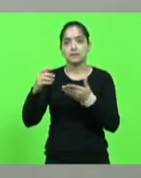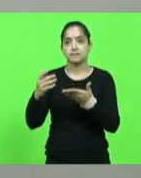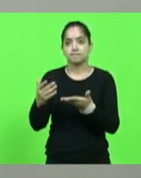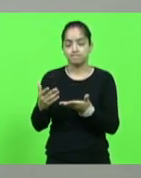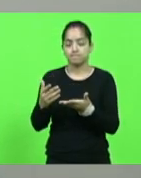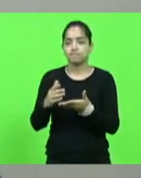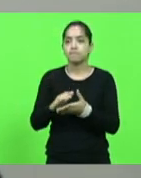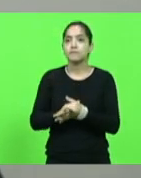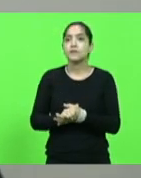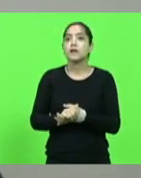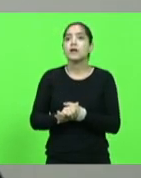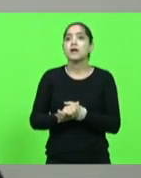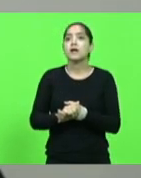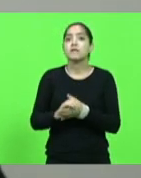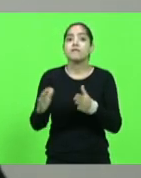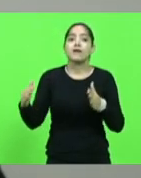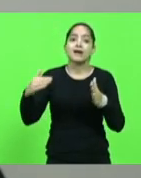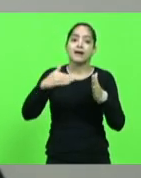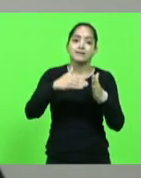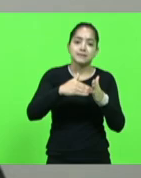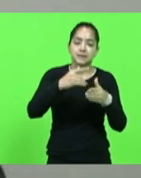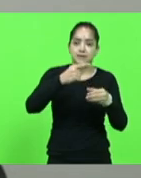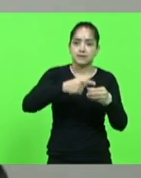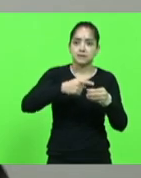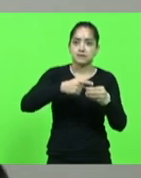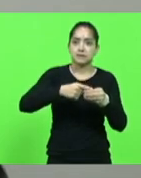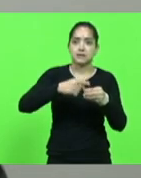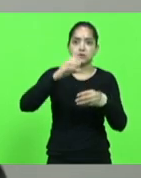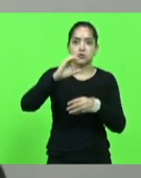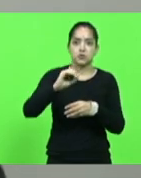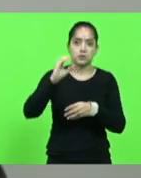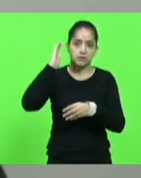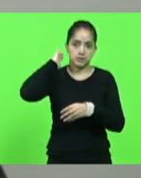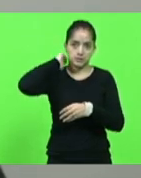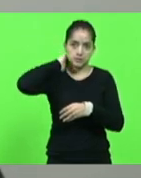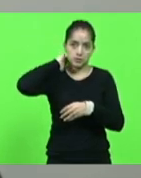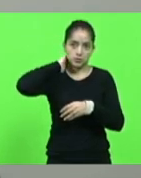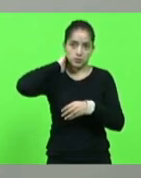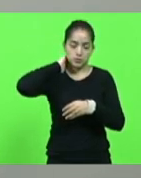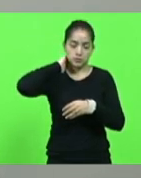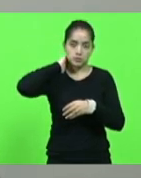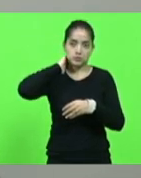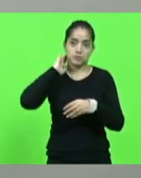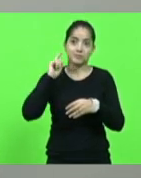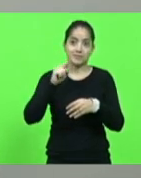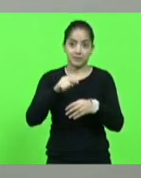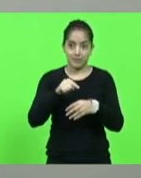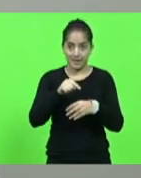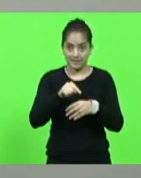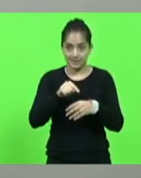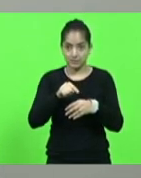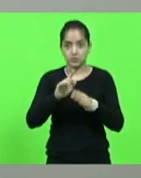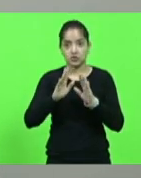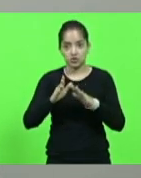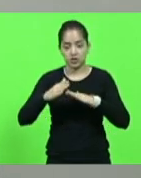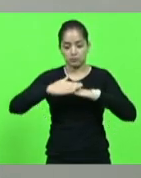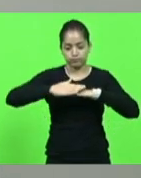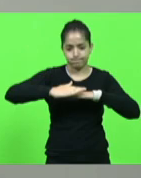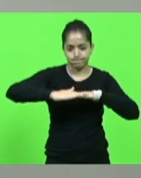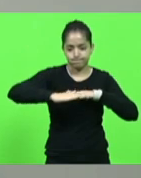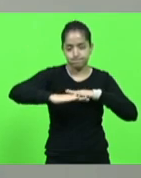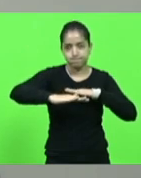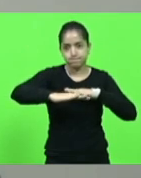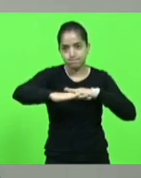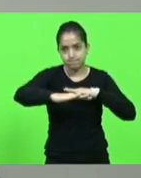líder, vai até Otacílio Costa. E o que acontece? Essa rodovia já está em concreto, então muito